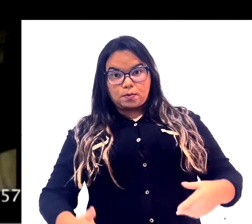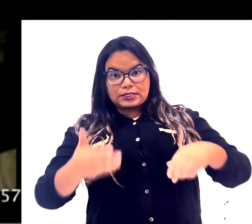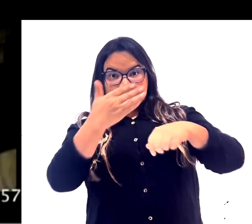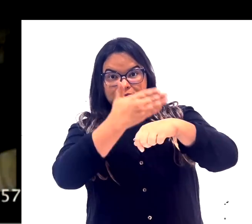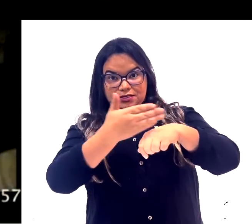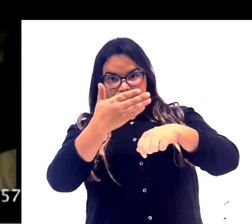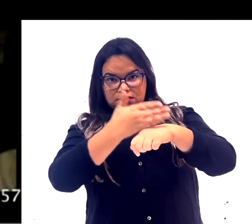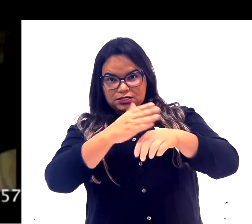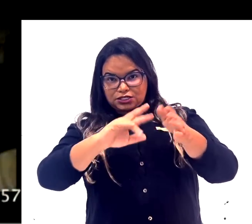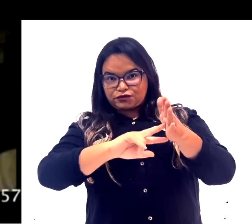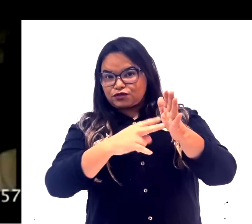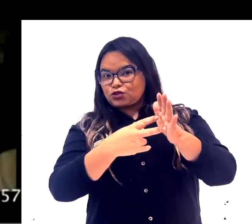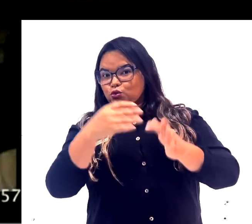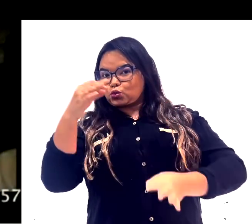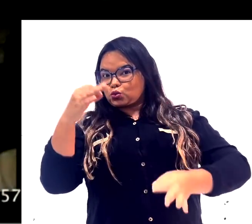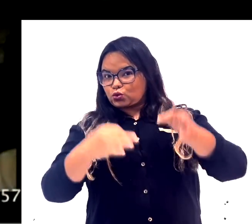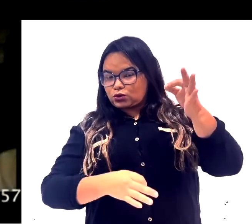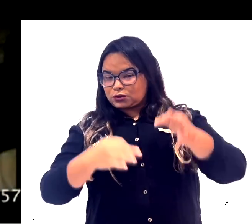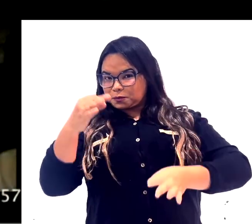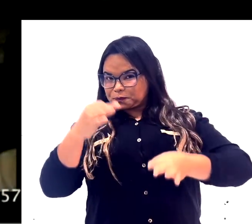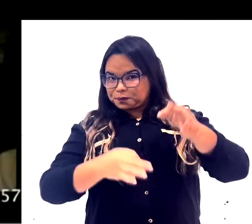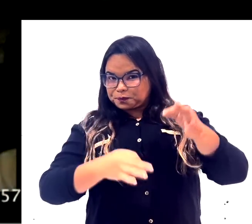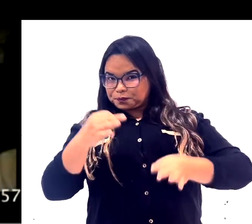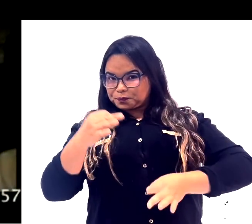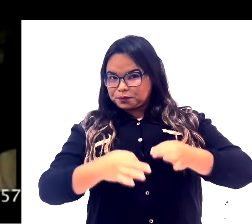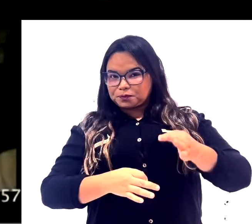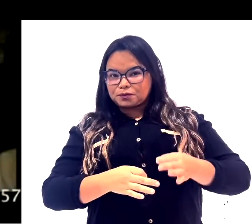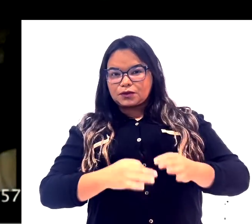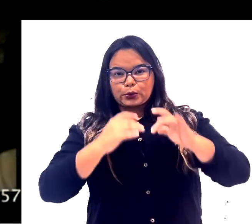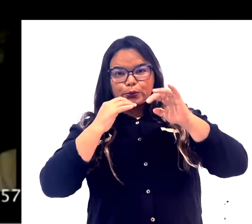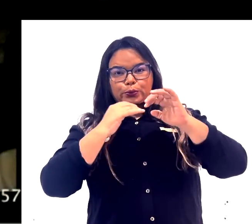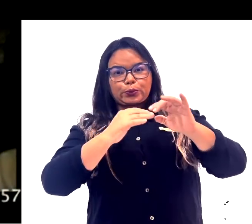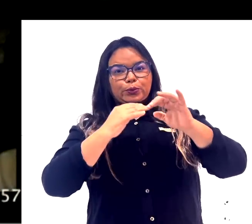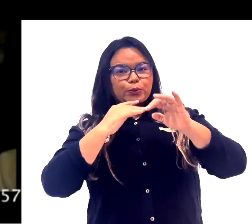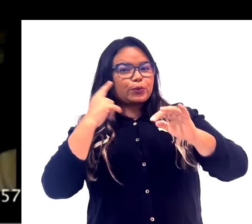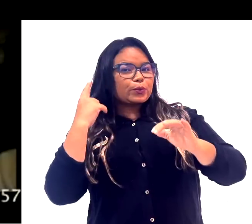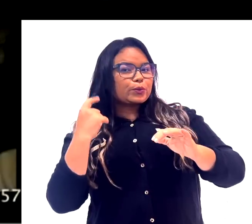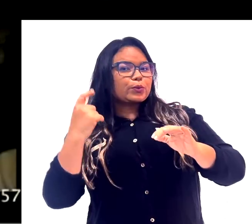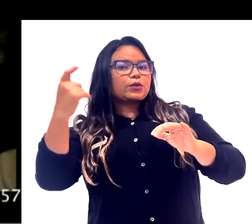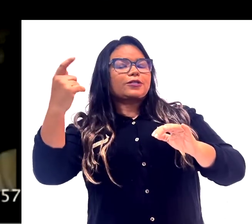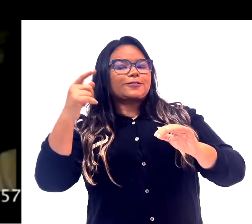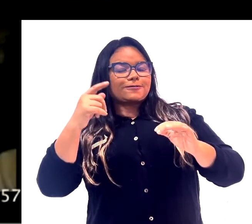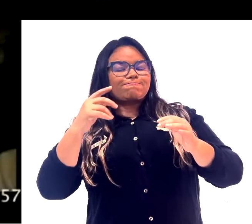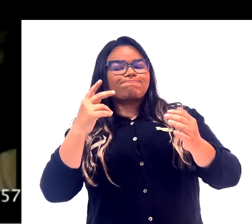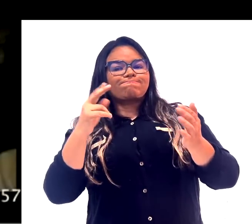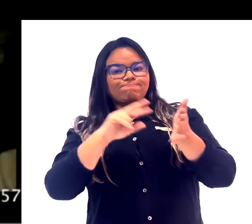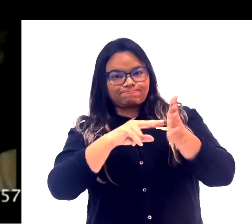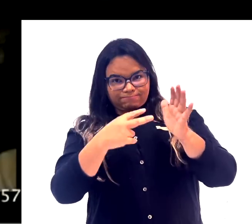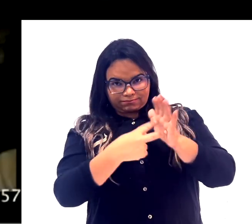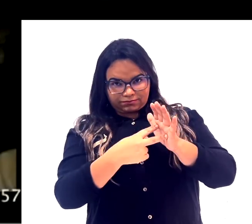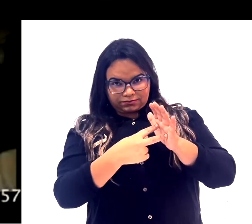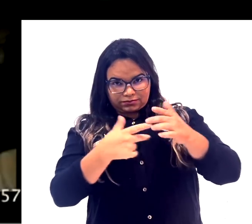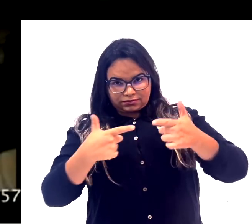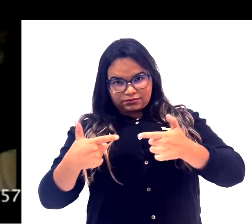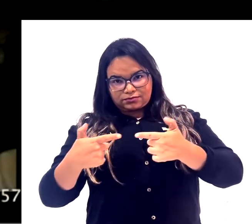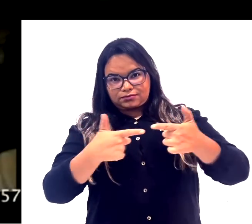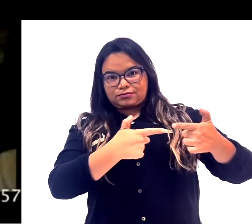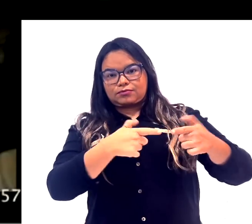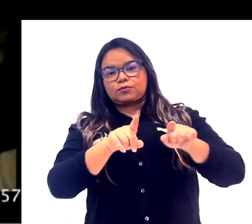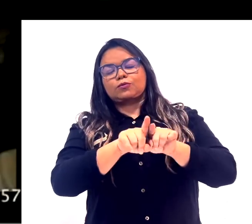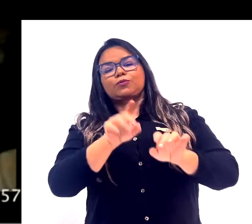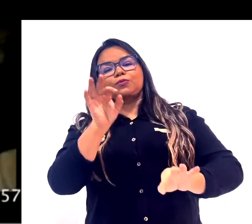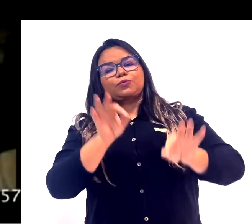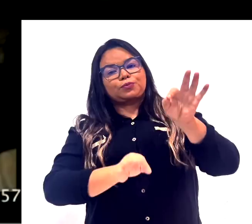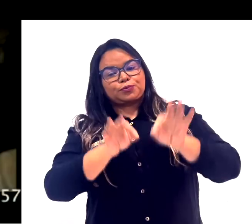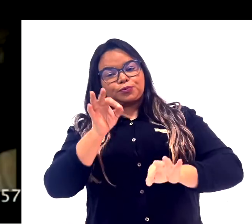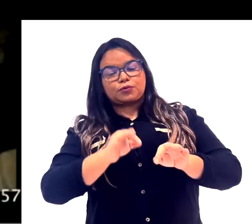Roupas brancas são justiça, som de trombetas é um símbolo de guerra, também de